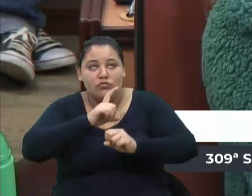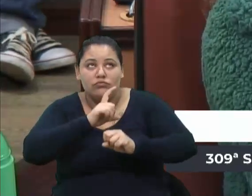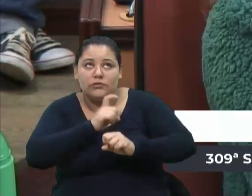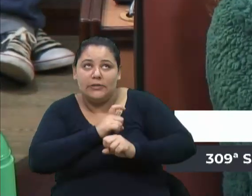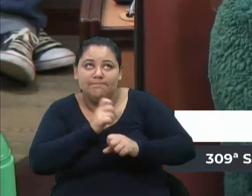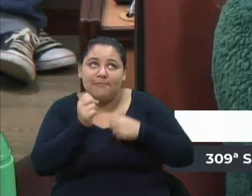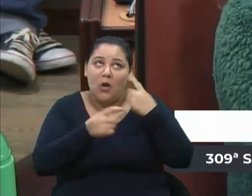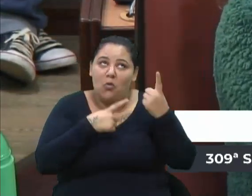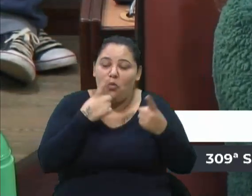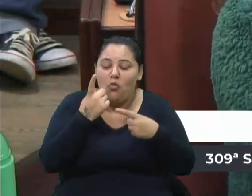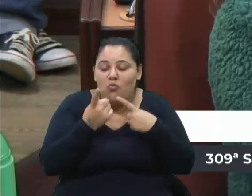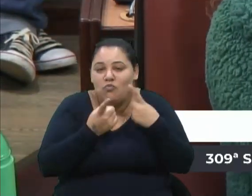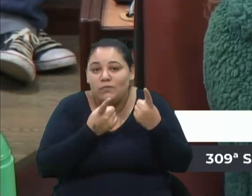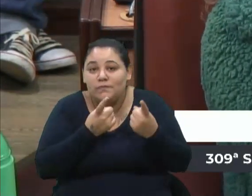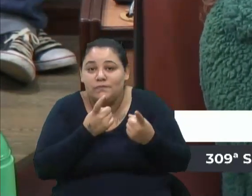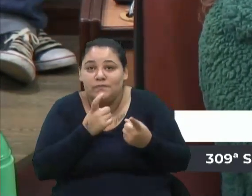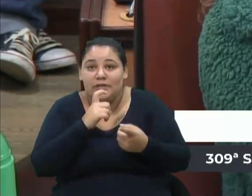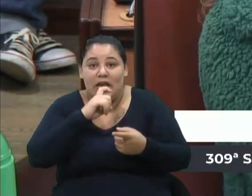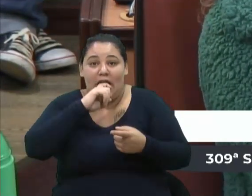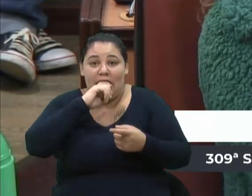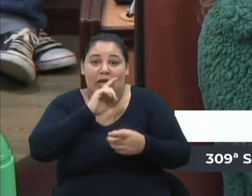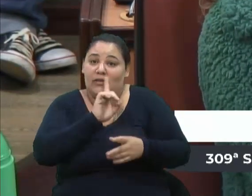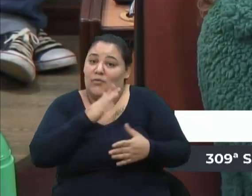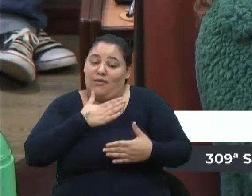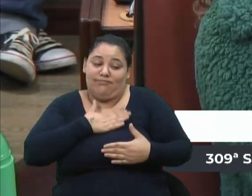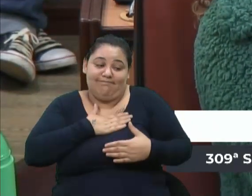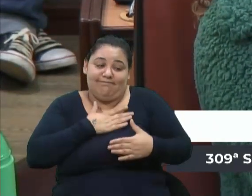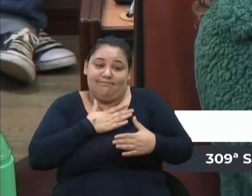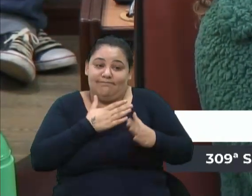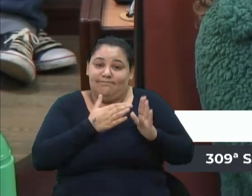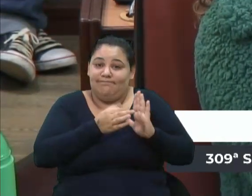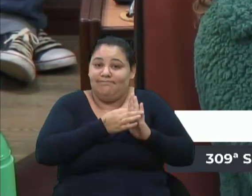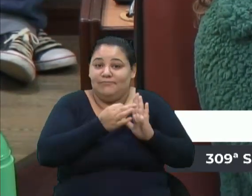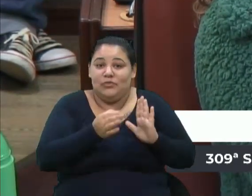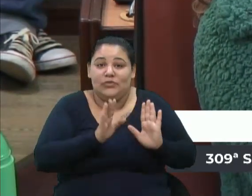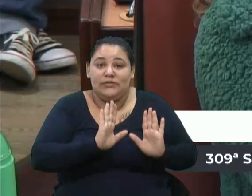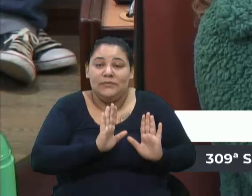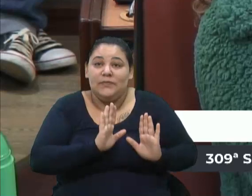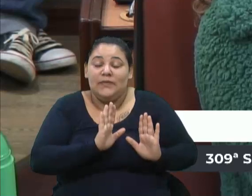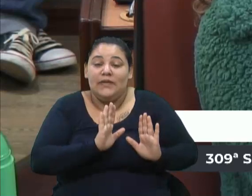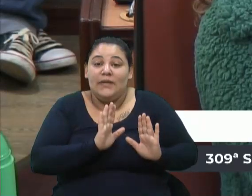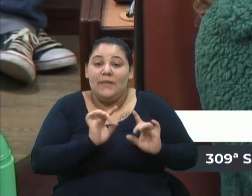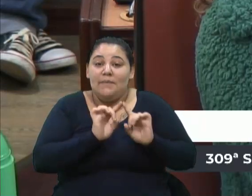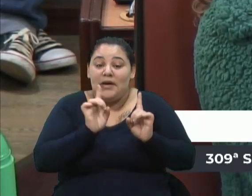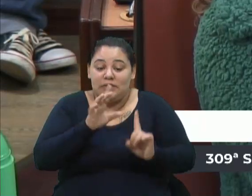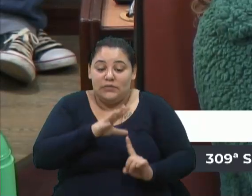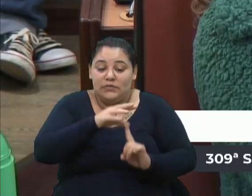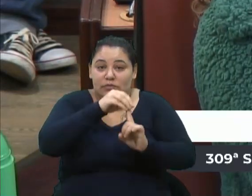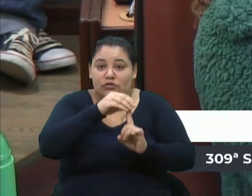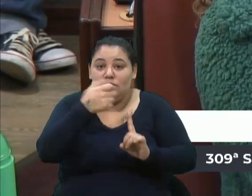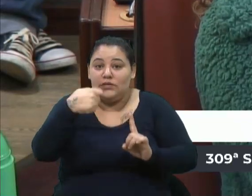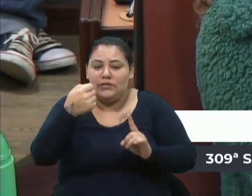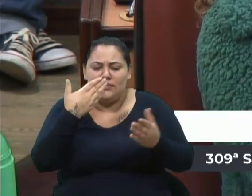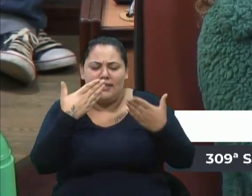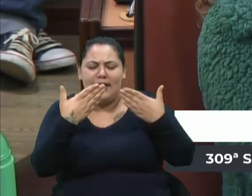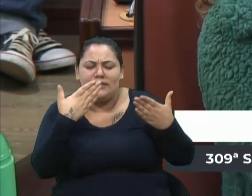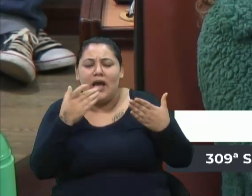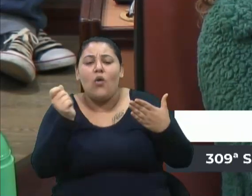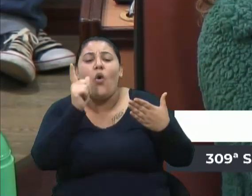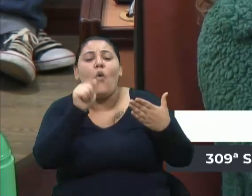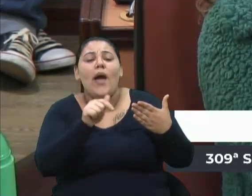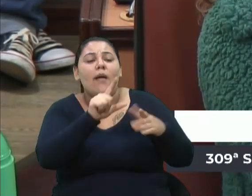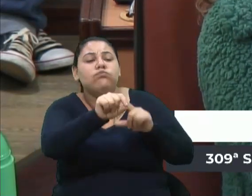para ciúme Com certeza não é o meu fato mas eu acho que principalmente a gente precisa analisar bom Quais são as